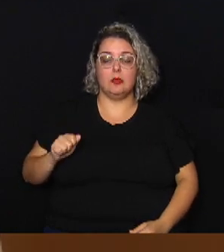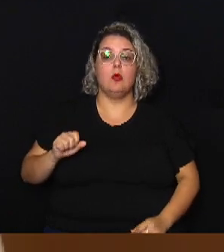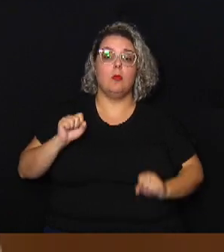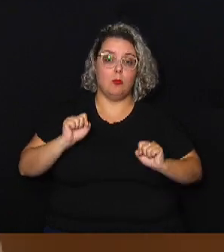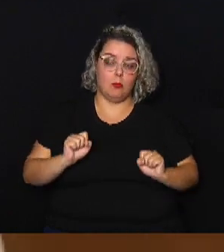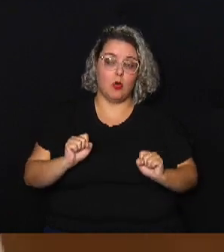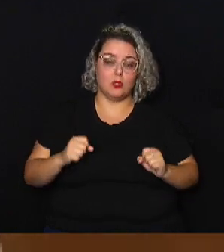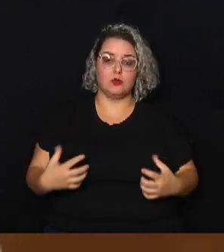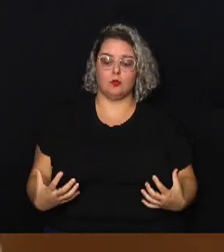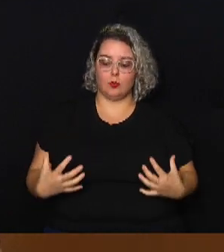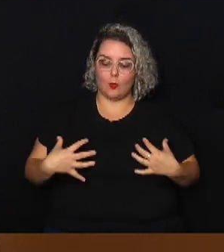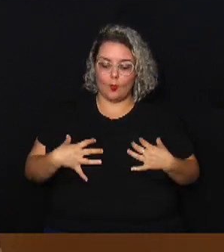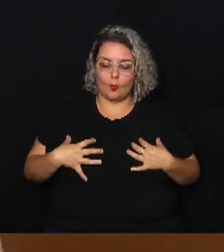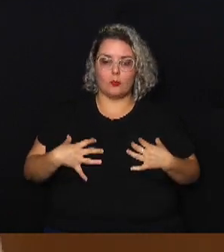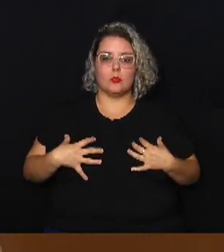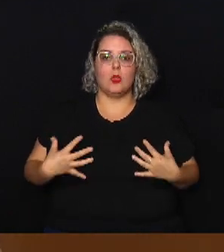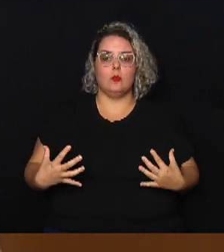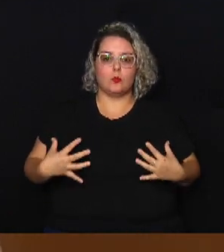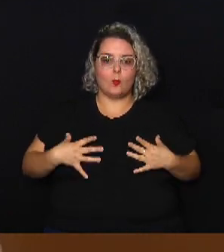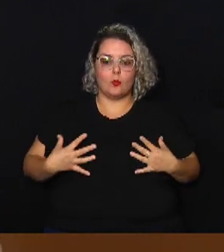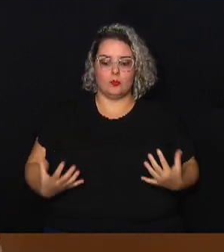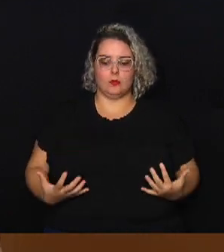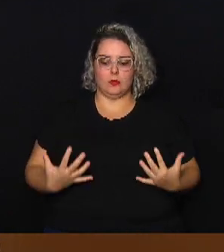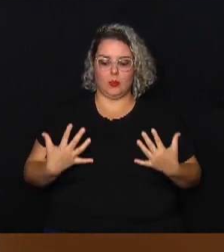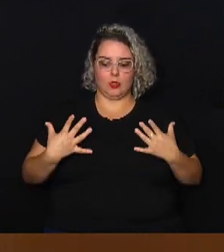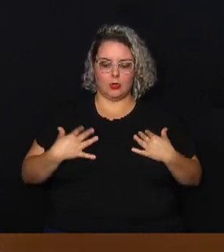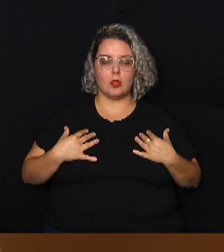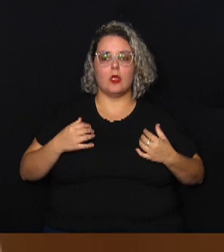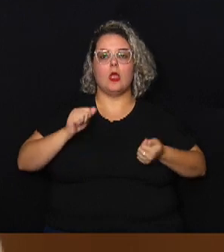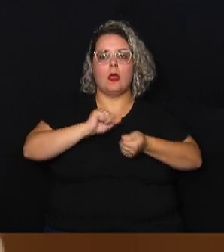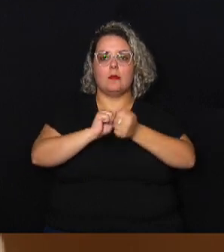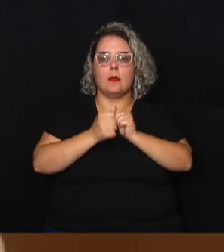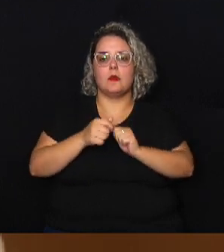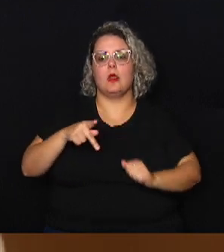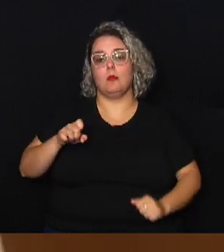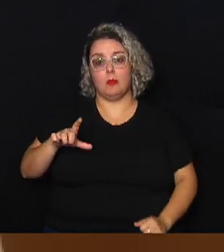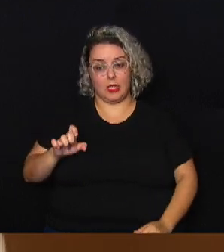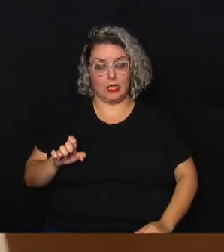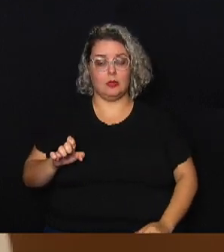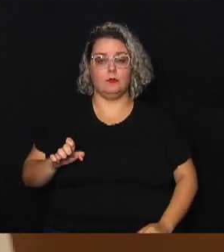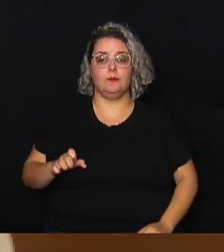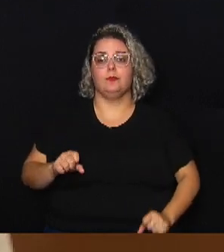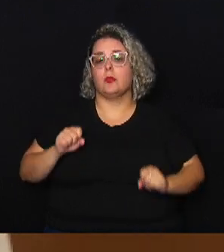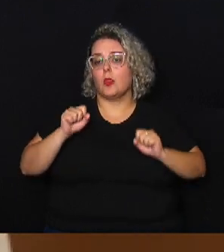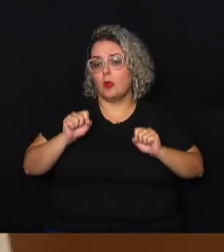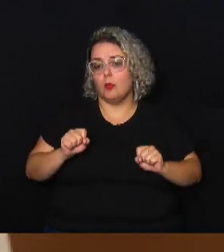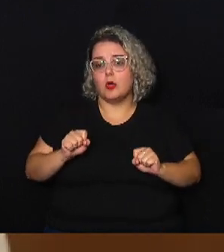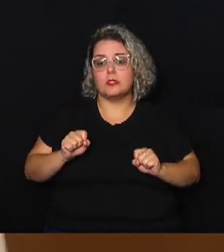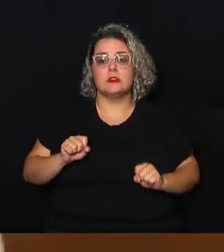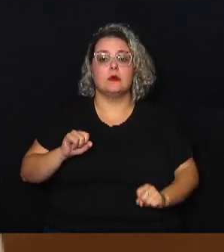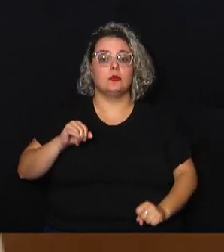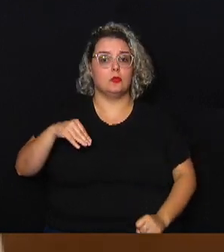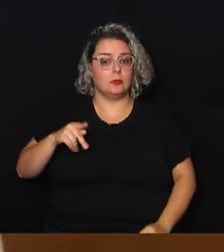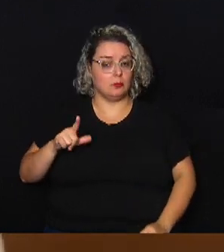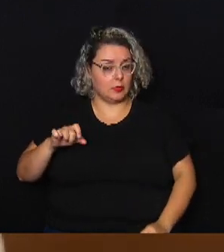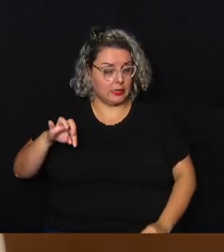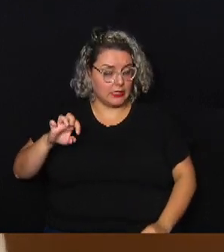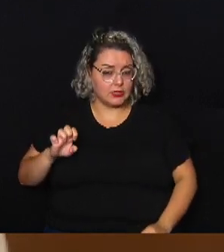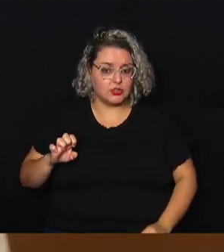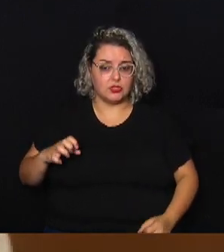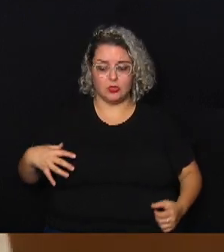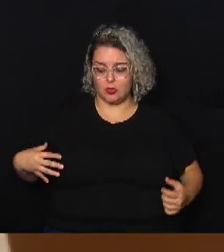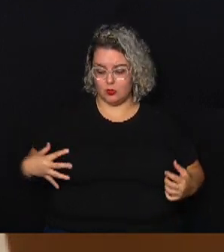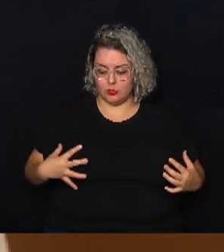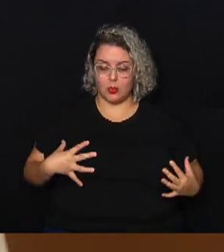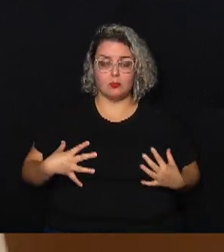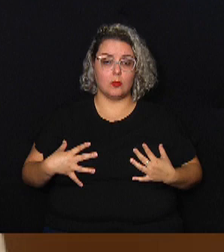que a gente tira volume e reposiciona a pele. E ela pode ser com o implante mamário, né, associada a implante mamário,